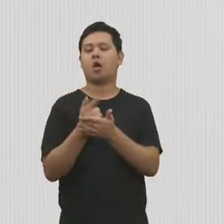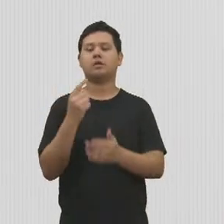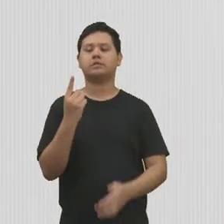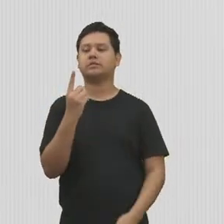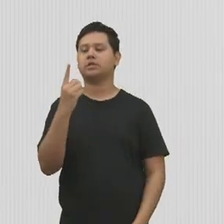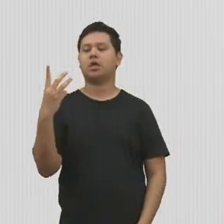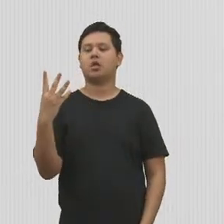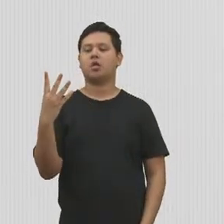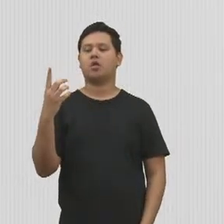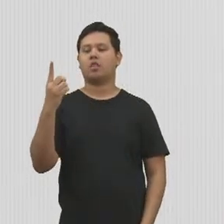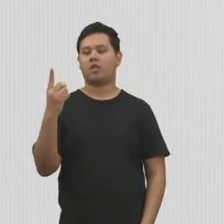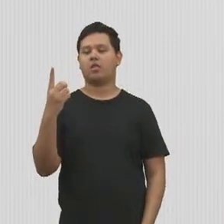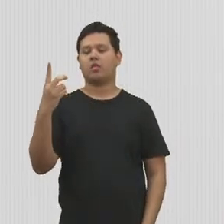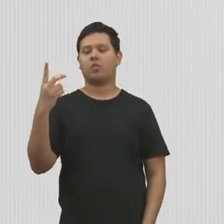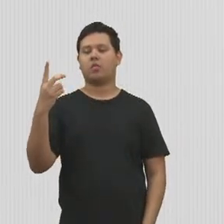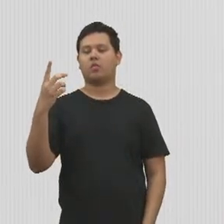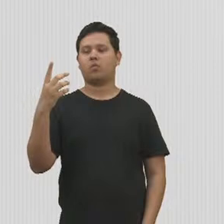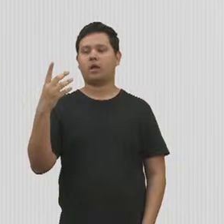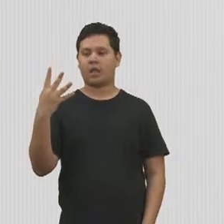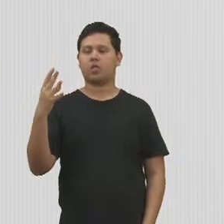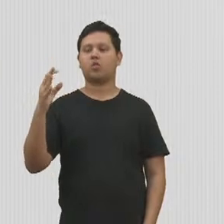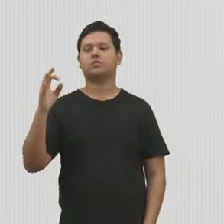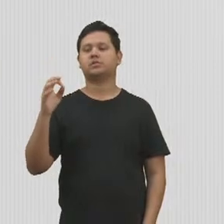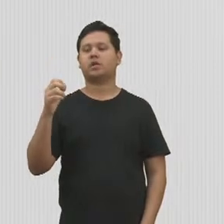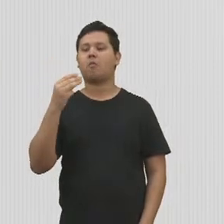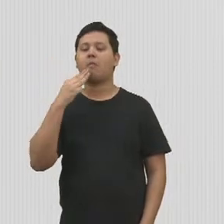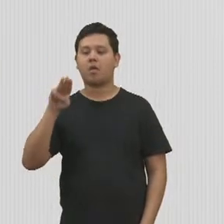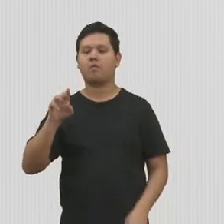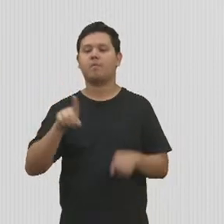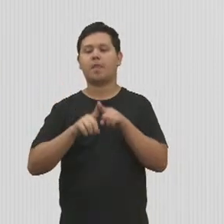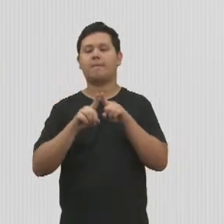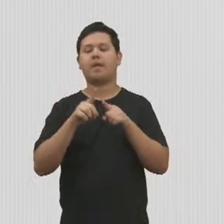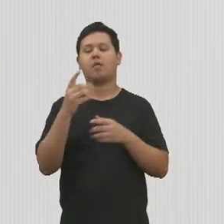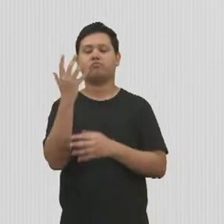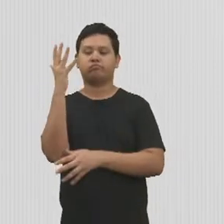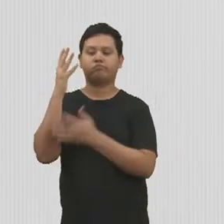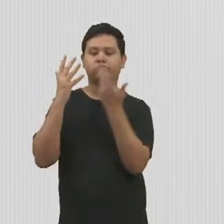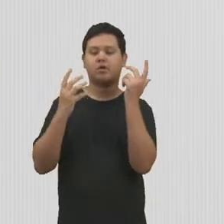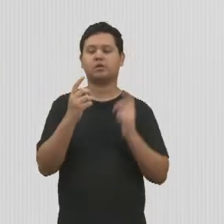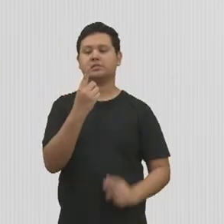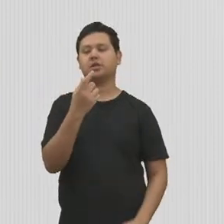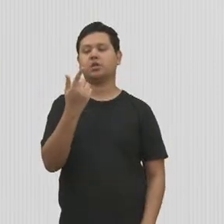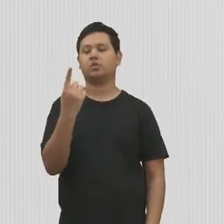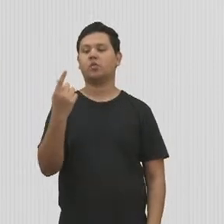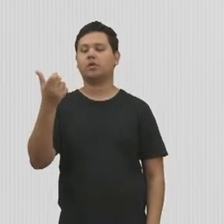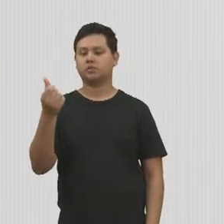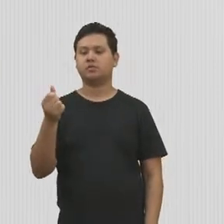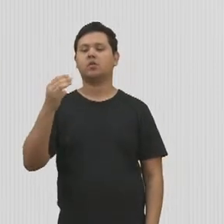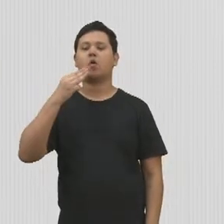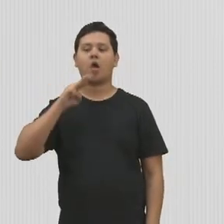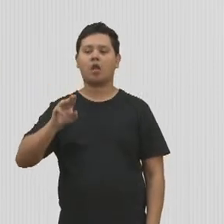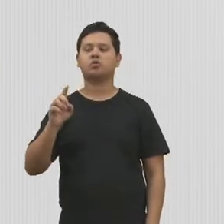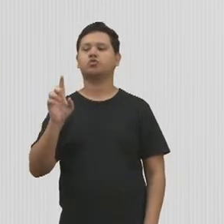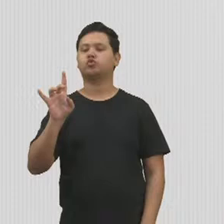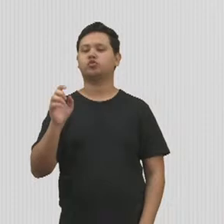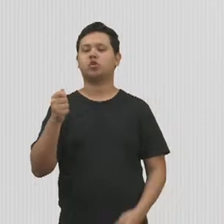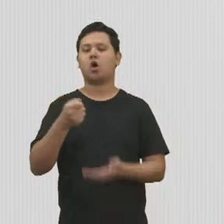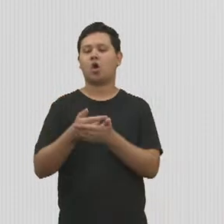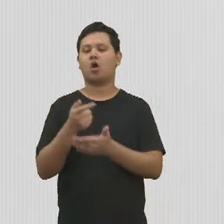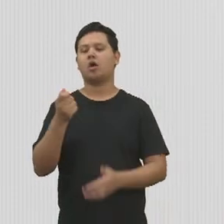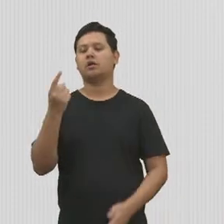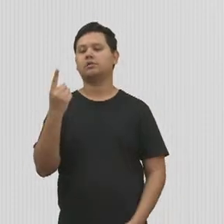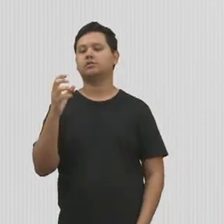Meio ambiente, previmos 116 e gastamos 106. Infraestrutura,